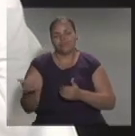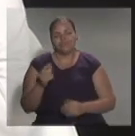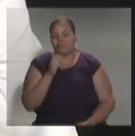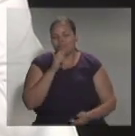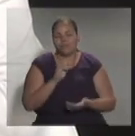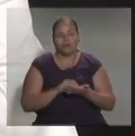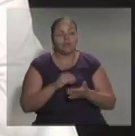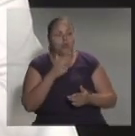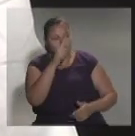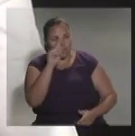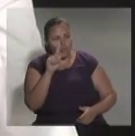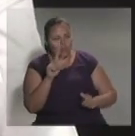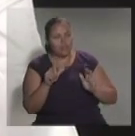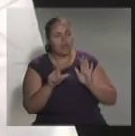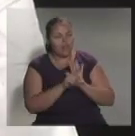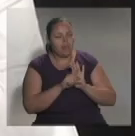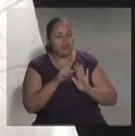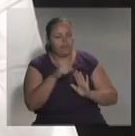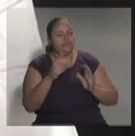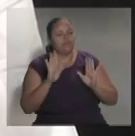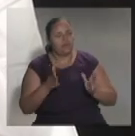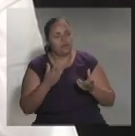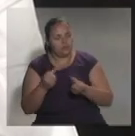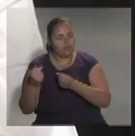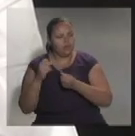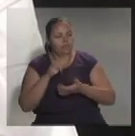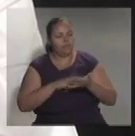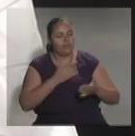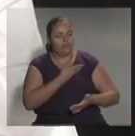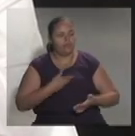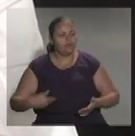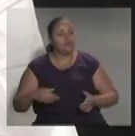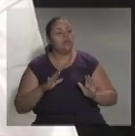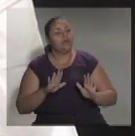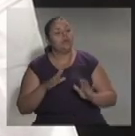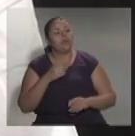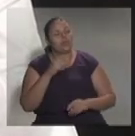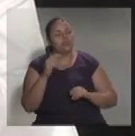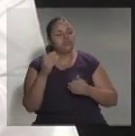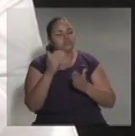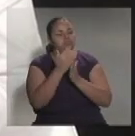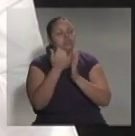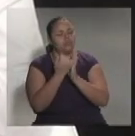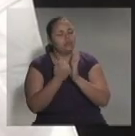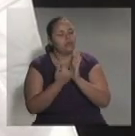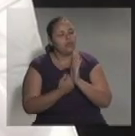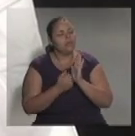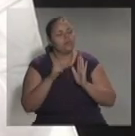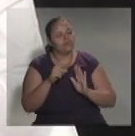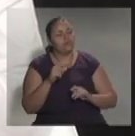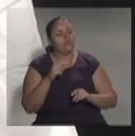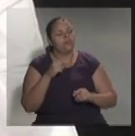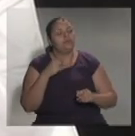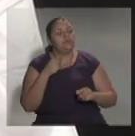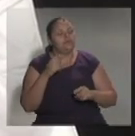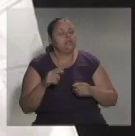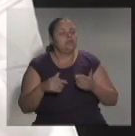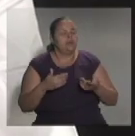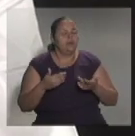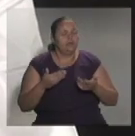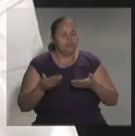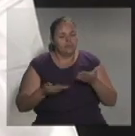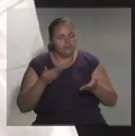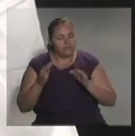Deputado, uma outra lei do senhor que já foi sancionada pelo governador diz respeito a um programa específico para diagnóstico